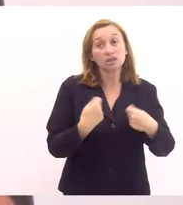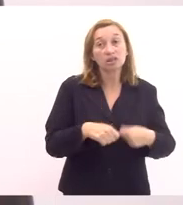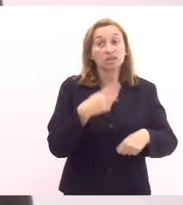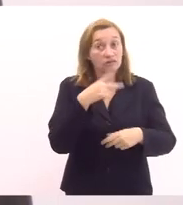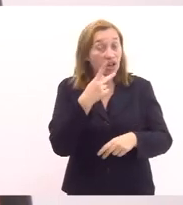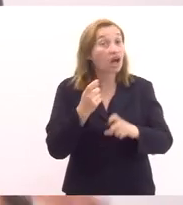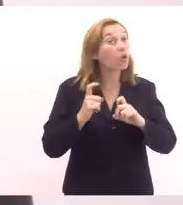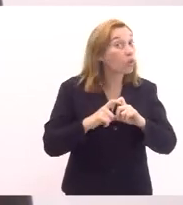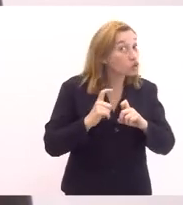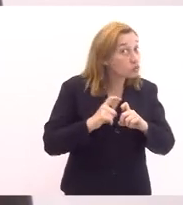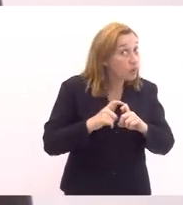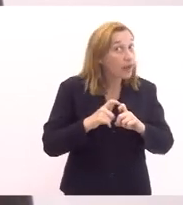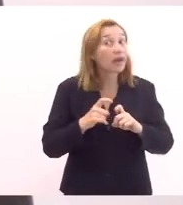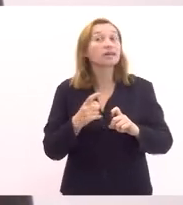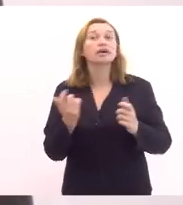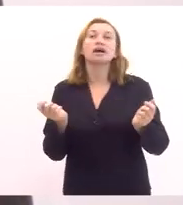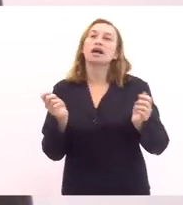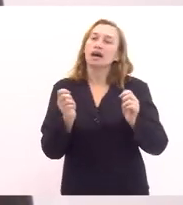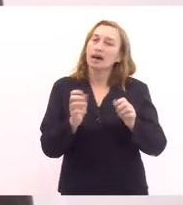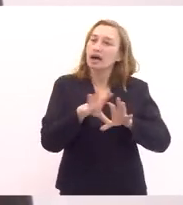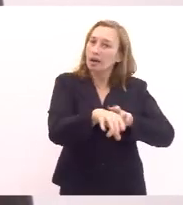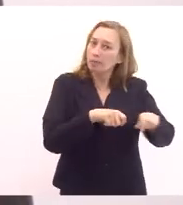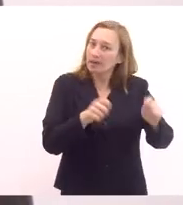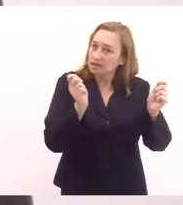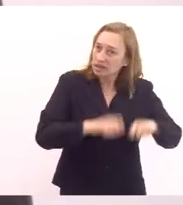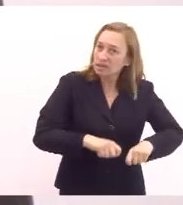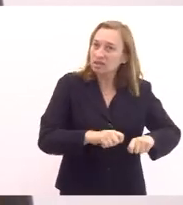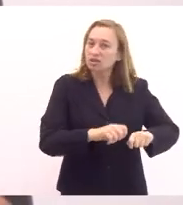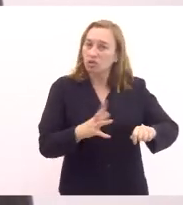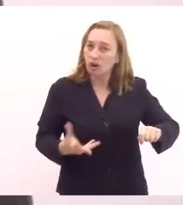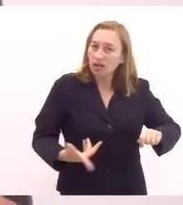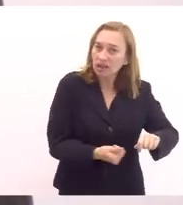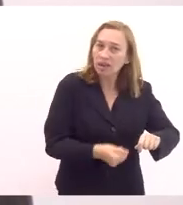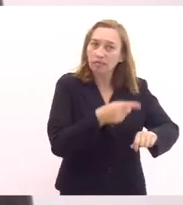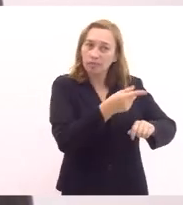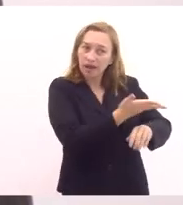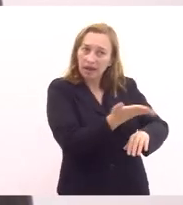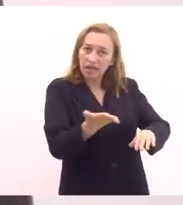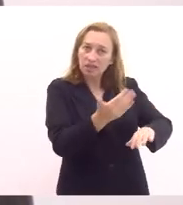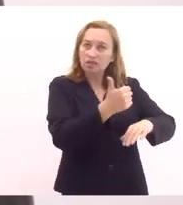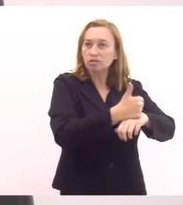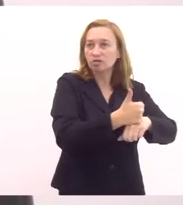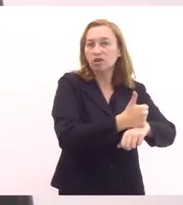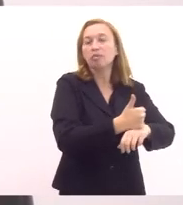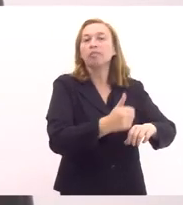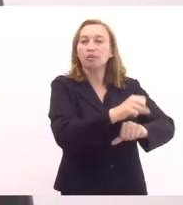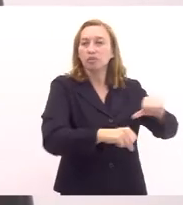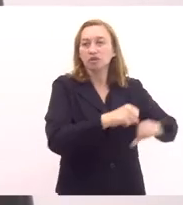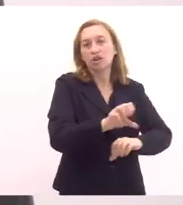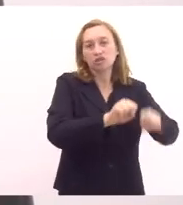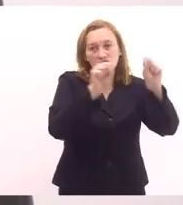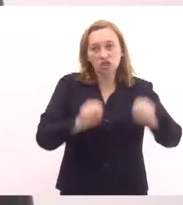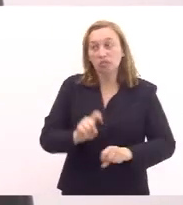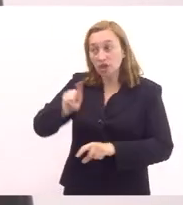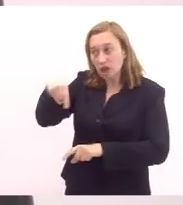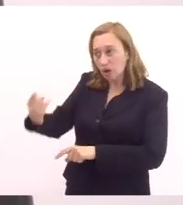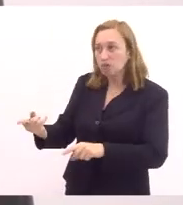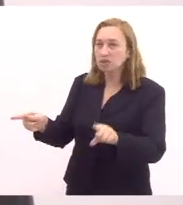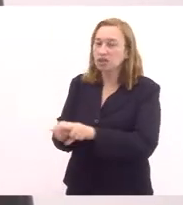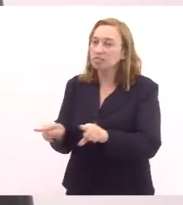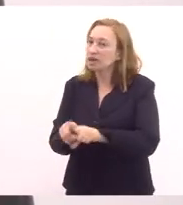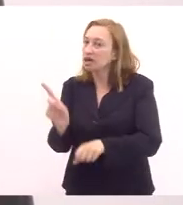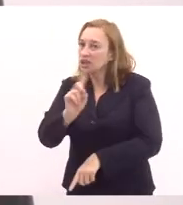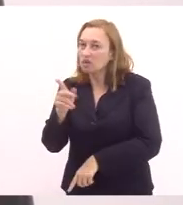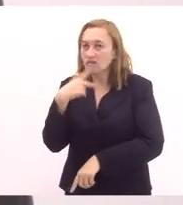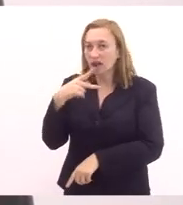falar com os médicos a gente precisa de capacitação adequada para esses profissionais para gente mudar o sistema e uma outra coisa também que eu acho que não foi